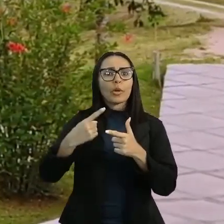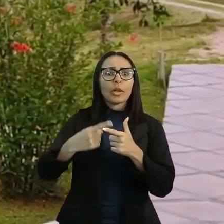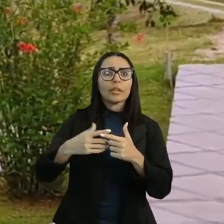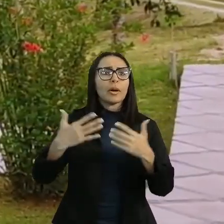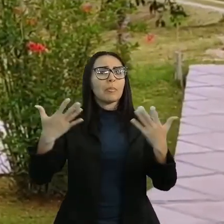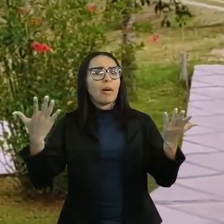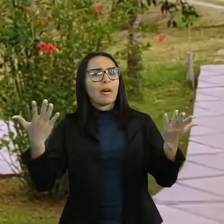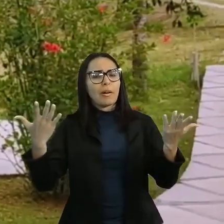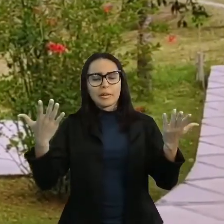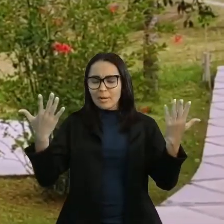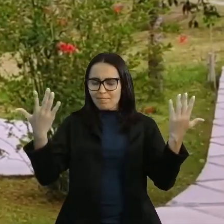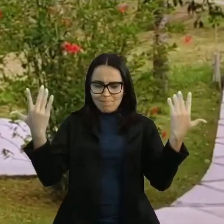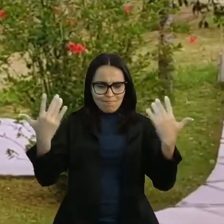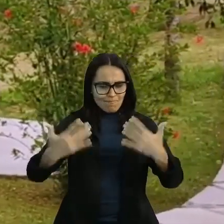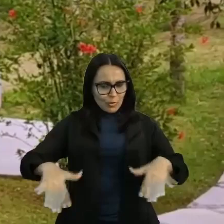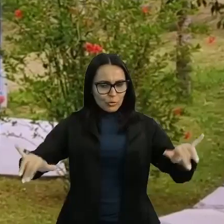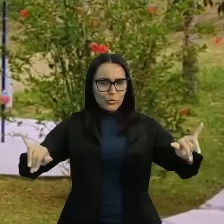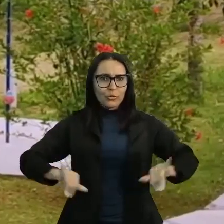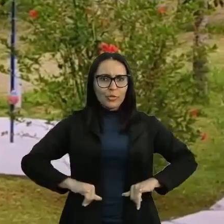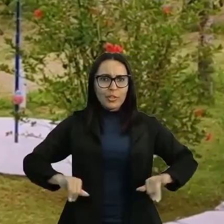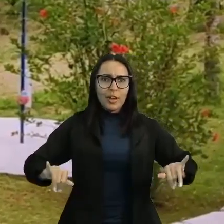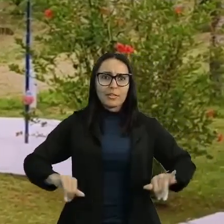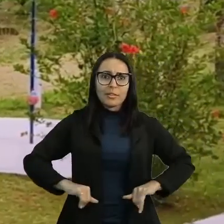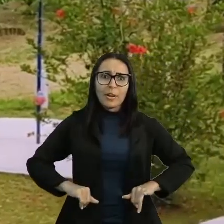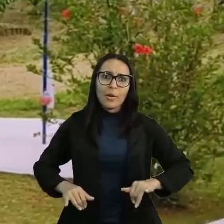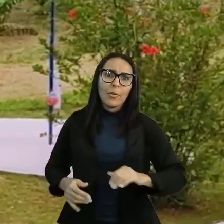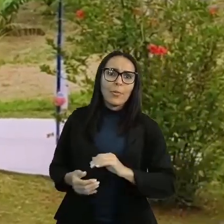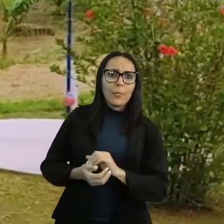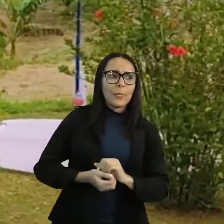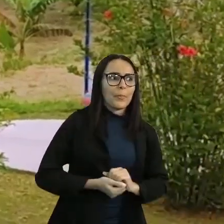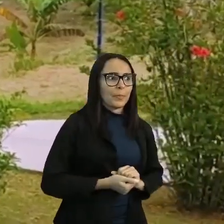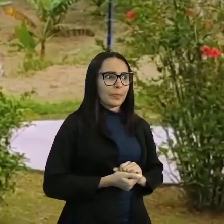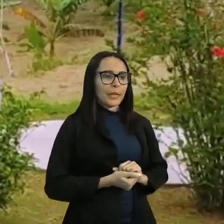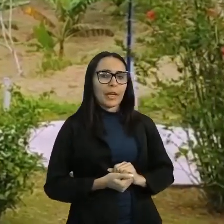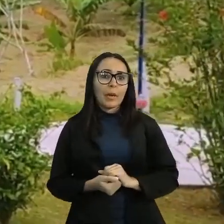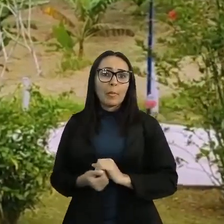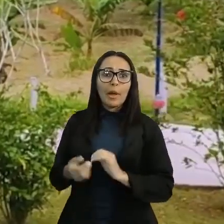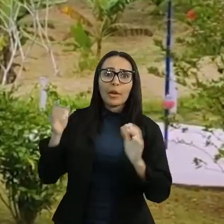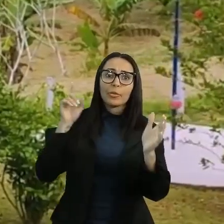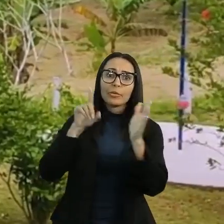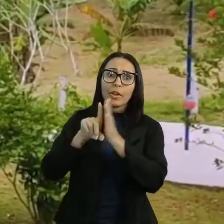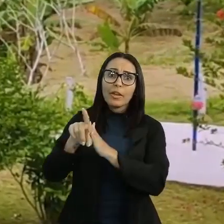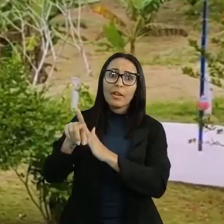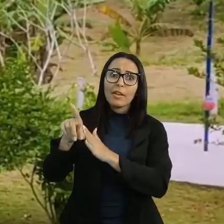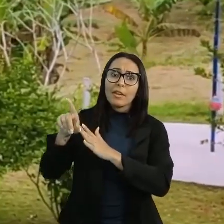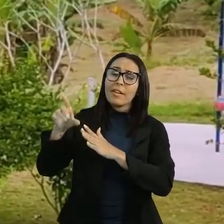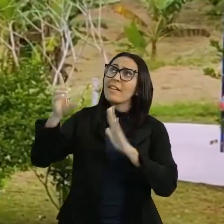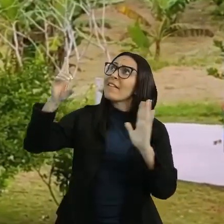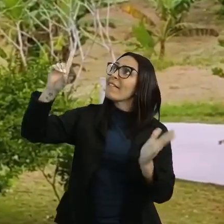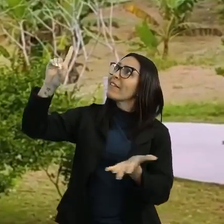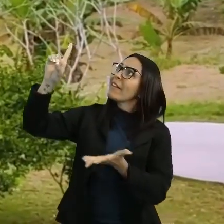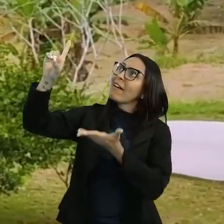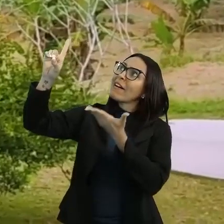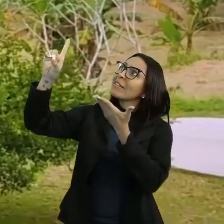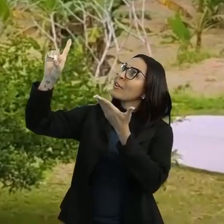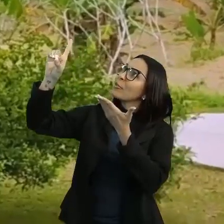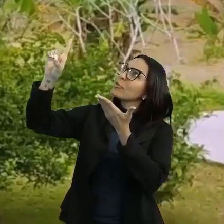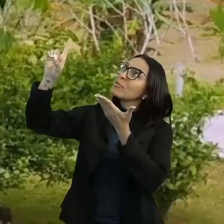Quando olhei a terra ardendo, qual fogueira de